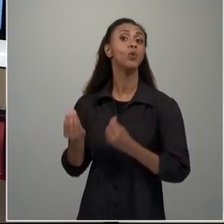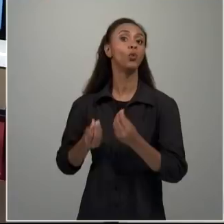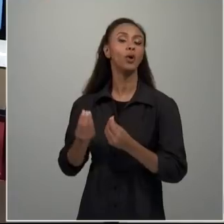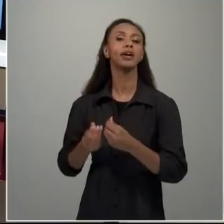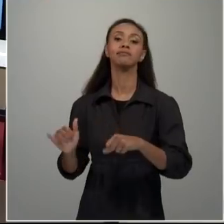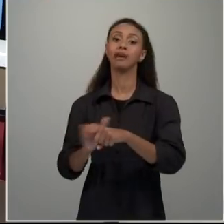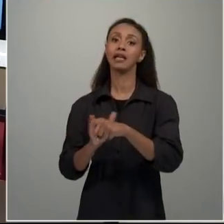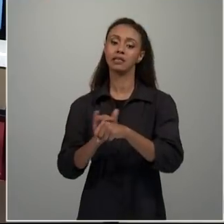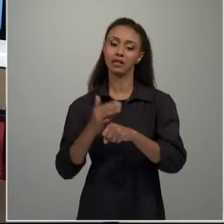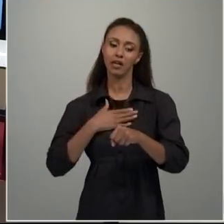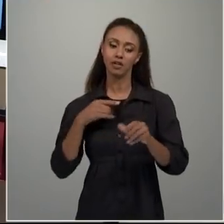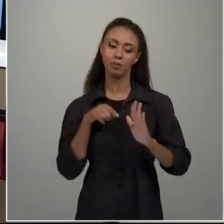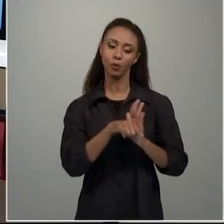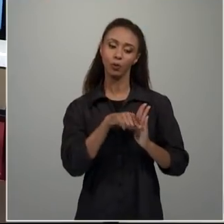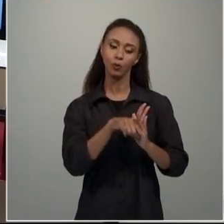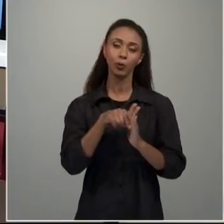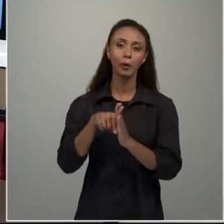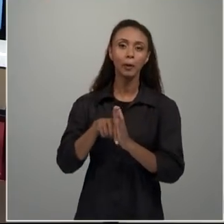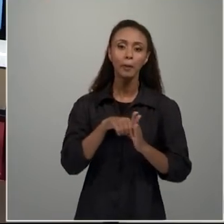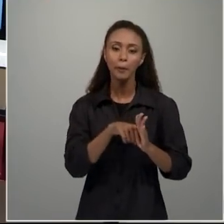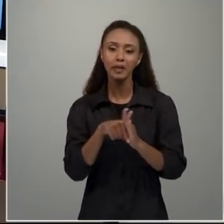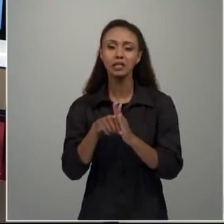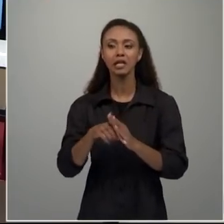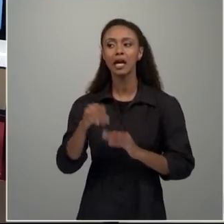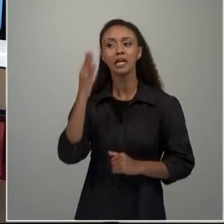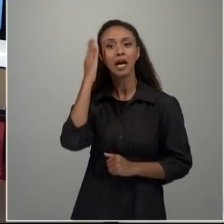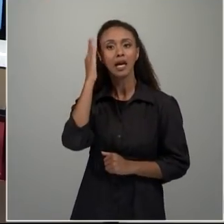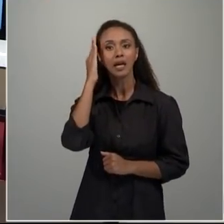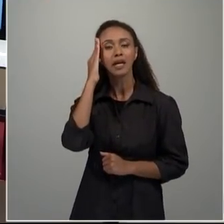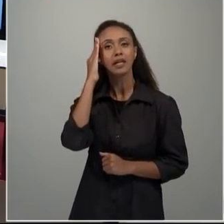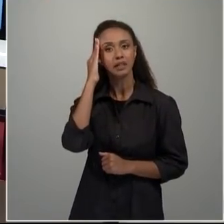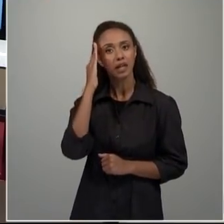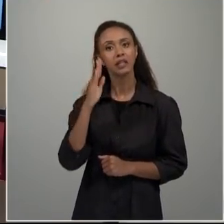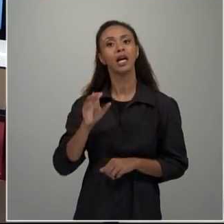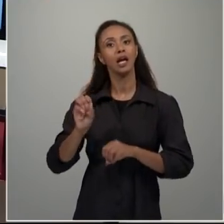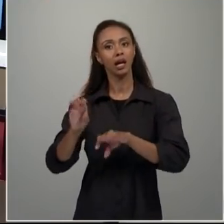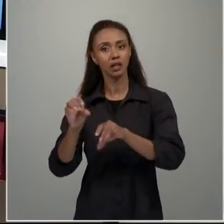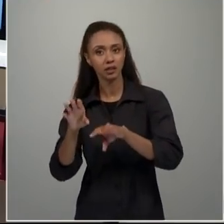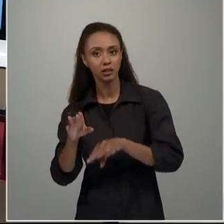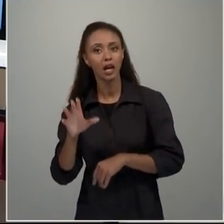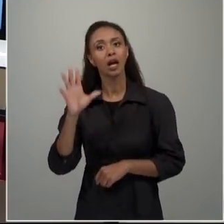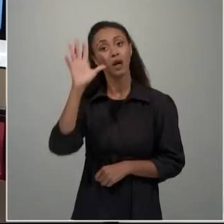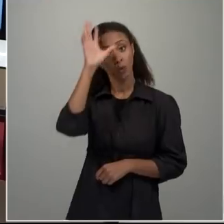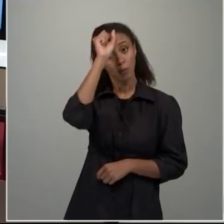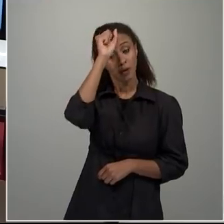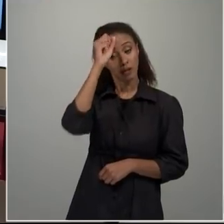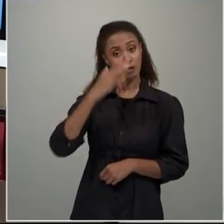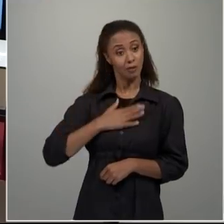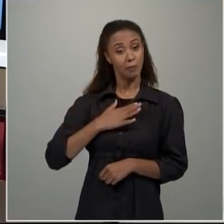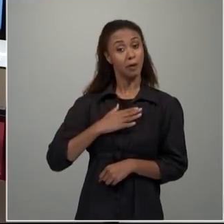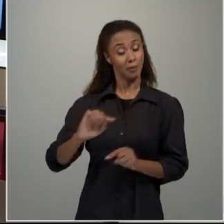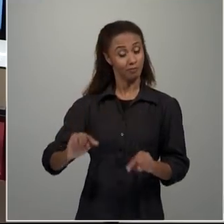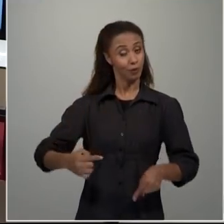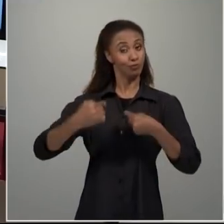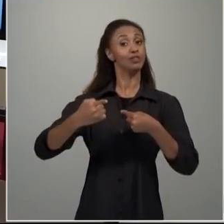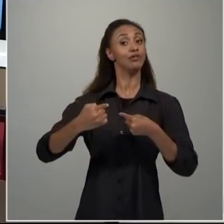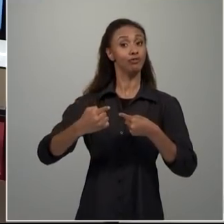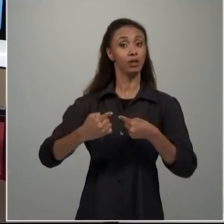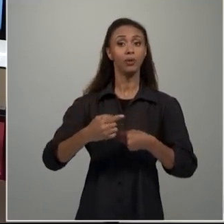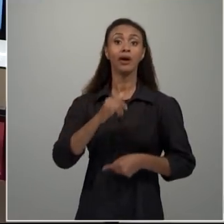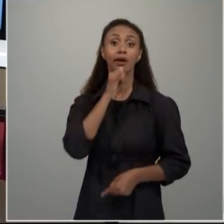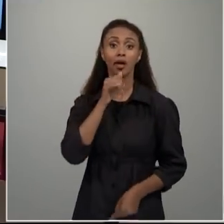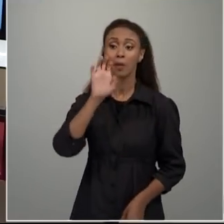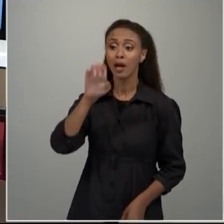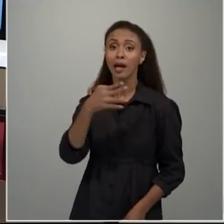pesquisa para entender o ensino aprendizagem é pra mim é um grande desafio trabalho muito com planilha de excel com